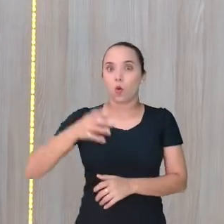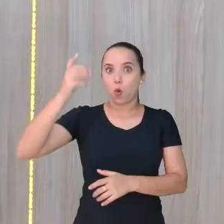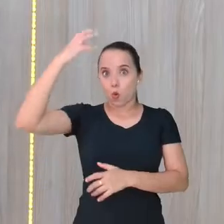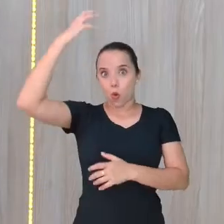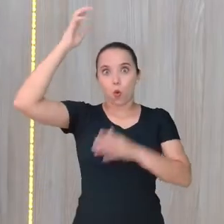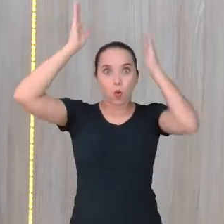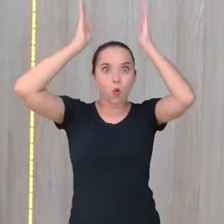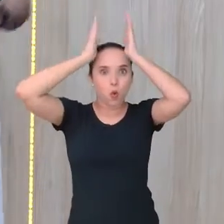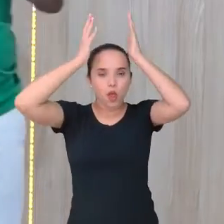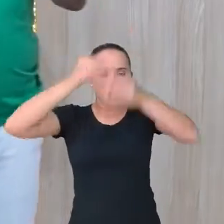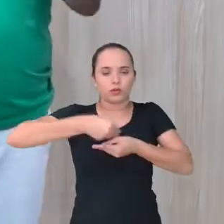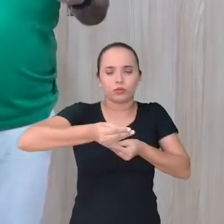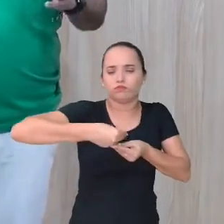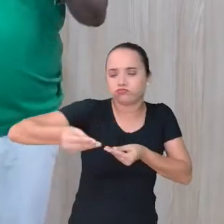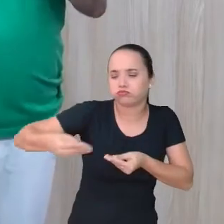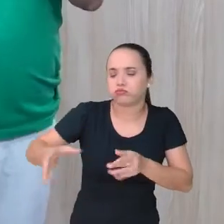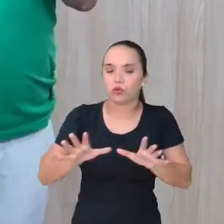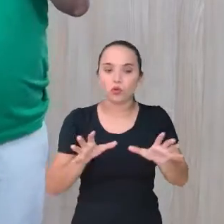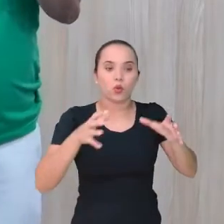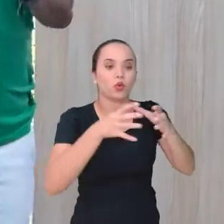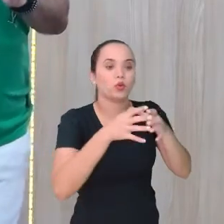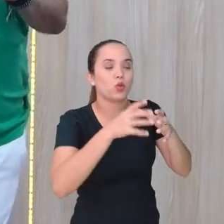o clero e a nobreza, ele vai